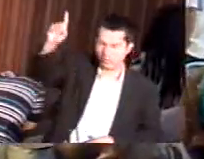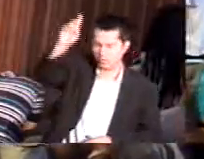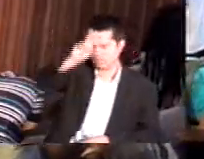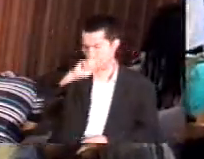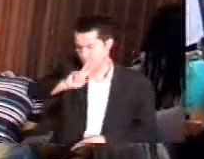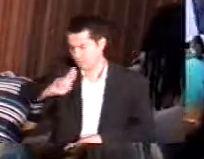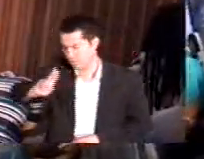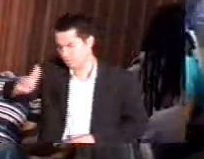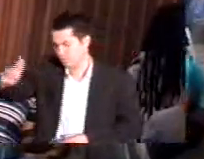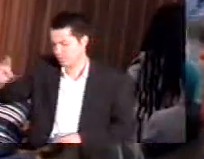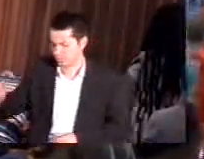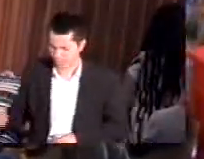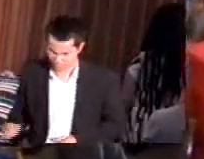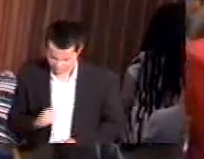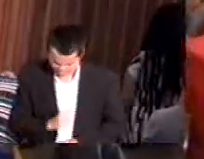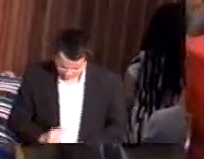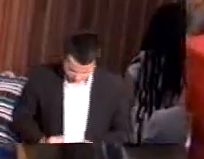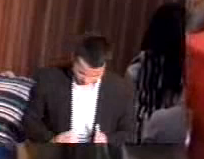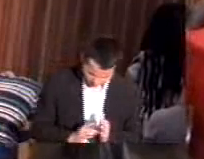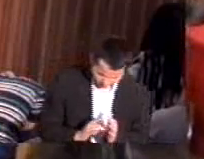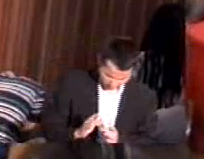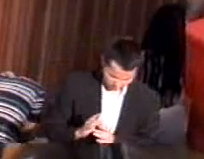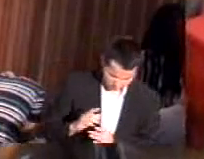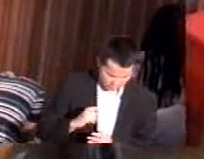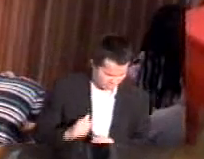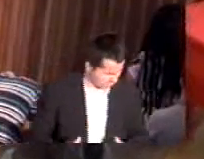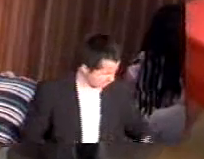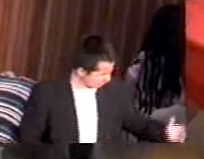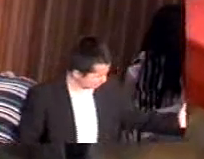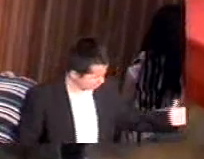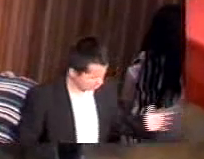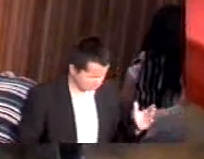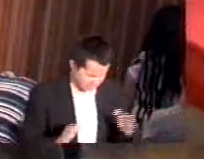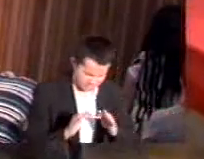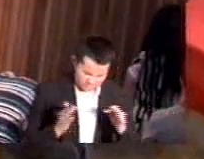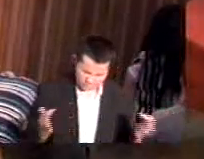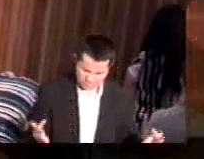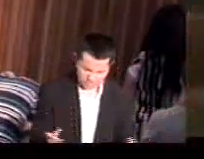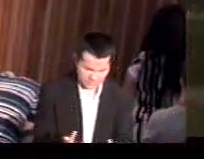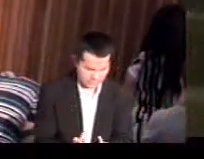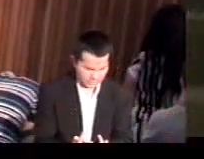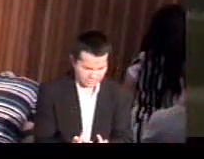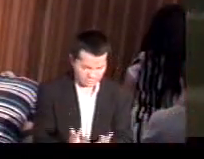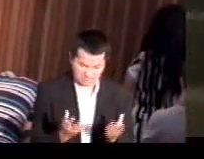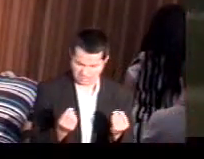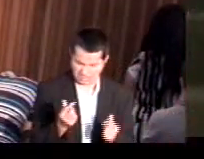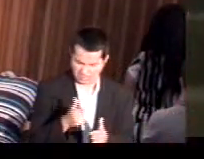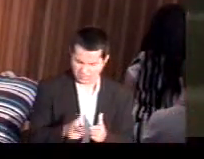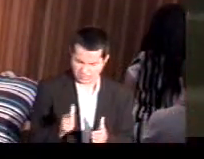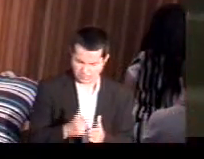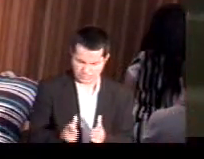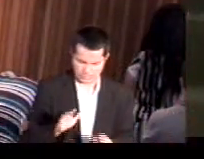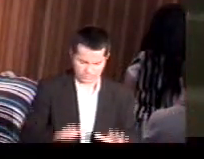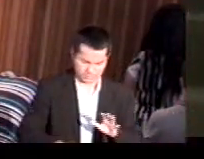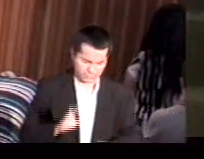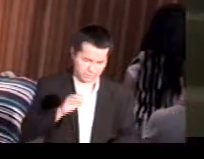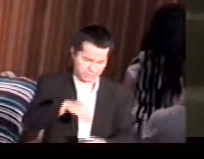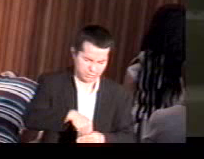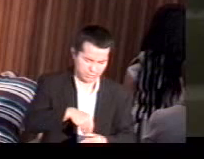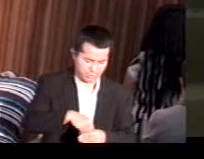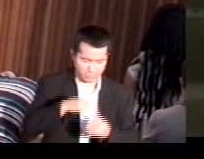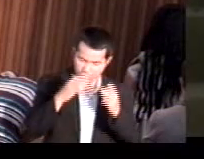nome. Senhor Jesus, tem famílias inteiras aqui, eu não sei, Senhor, quais são as lutas dessas